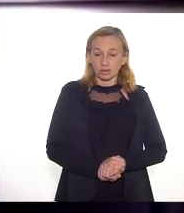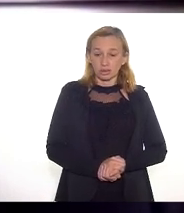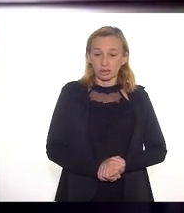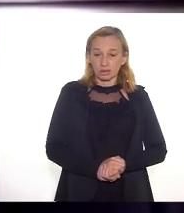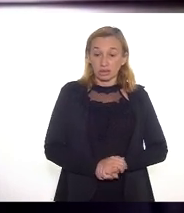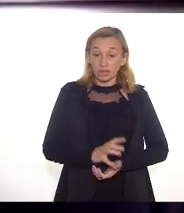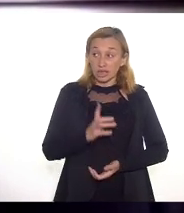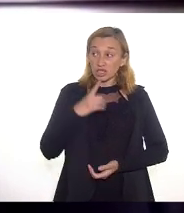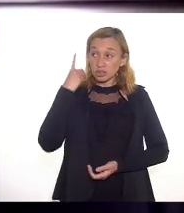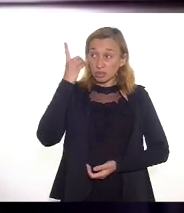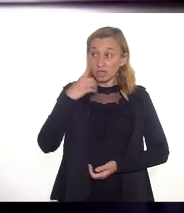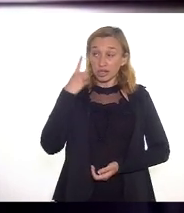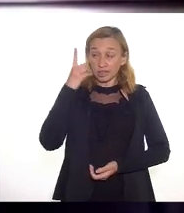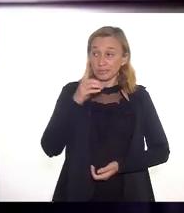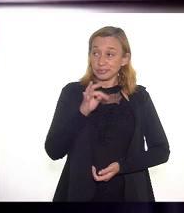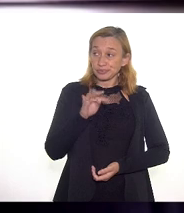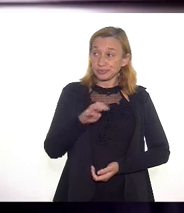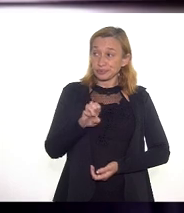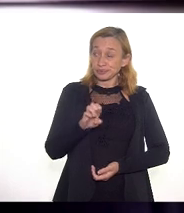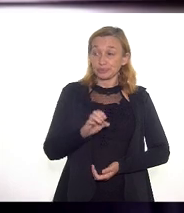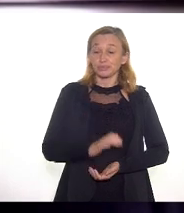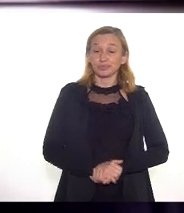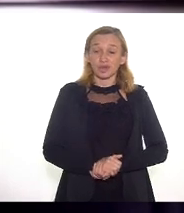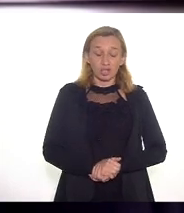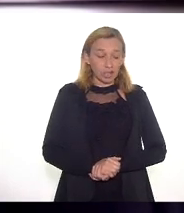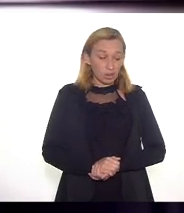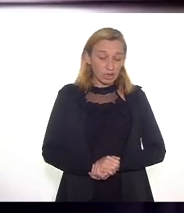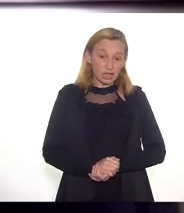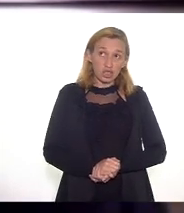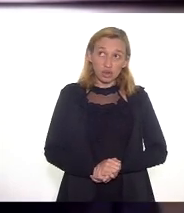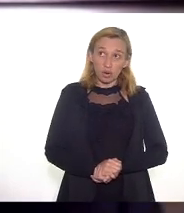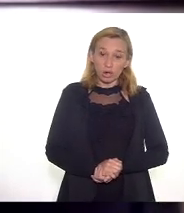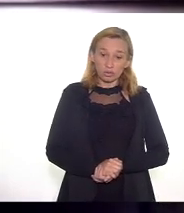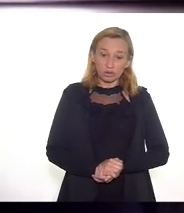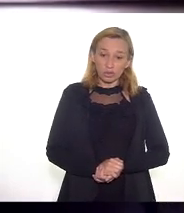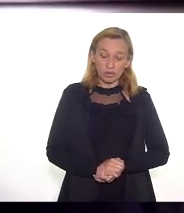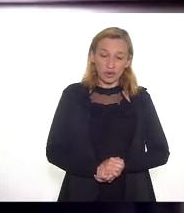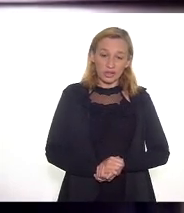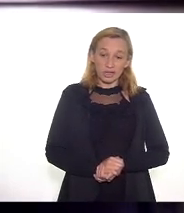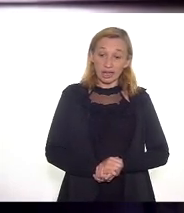Deputada Franciane Mota. Deputado Gustavo Schmidt.